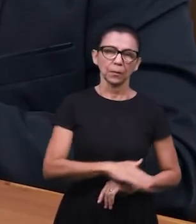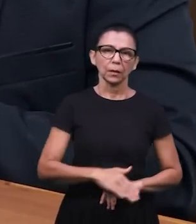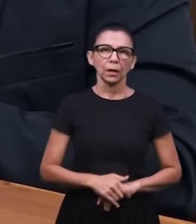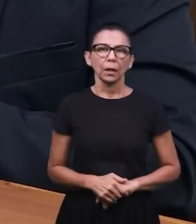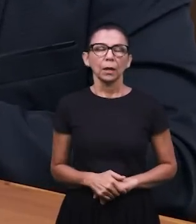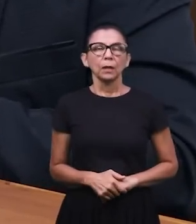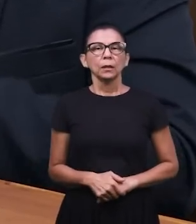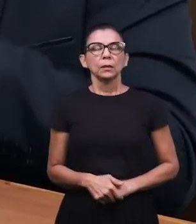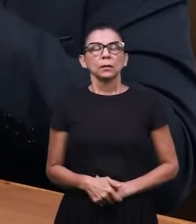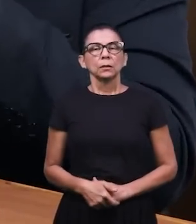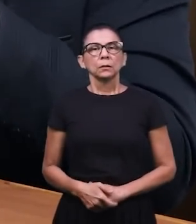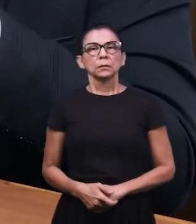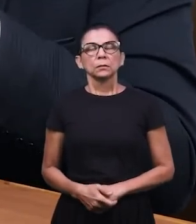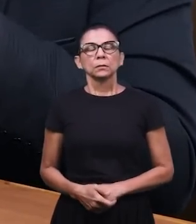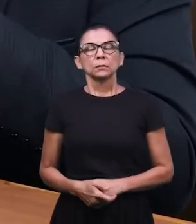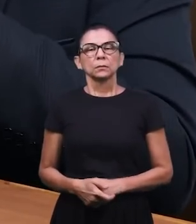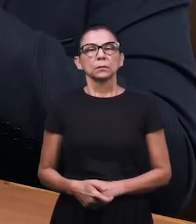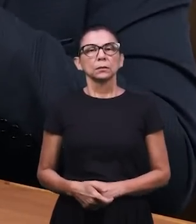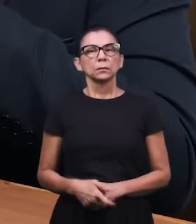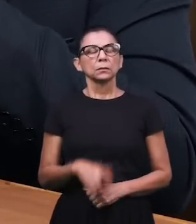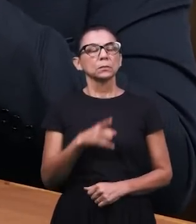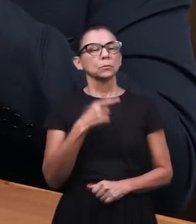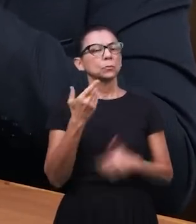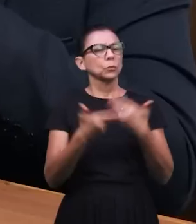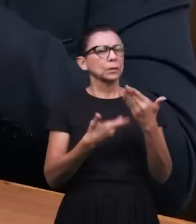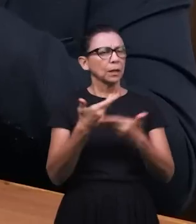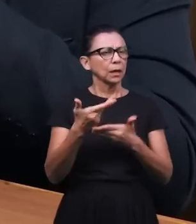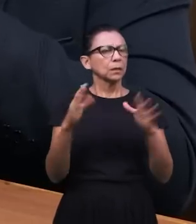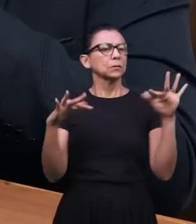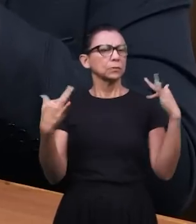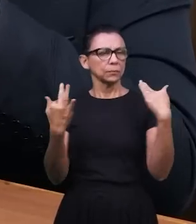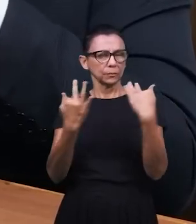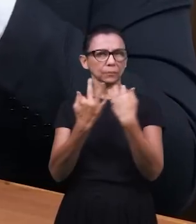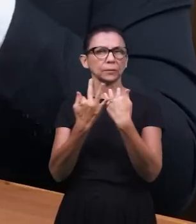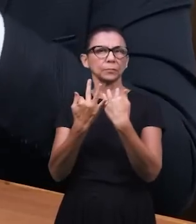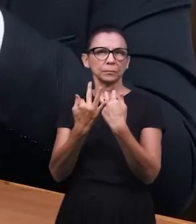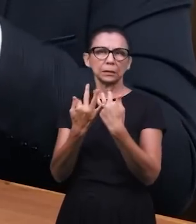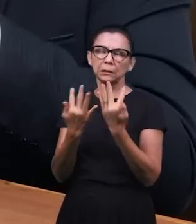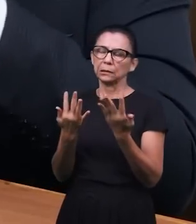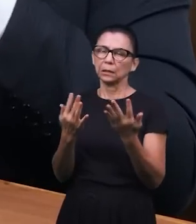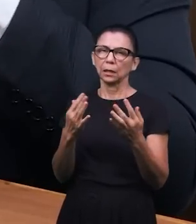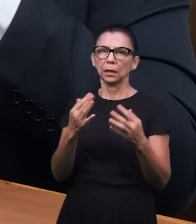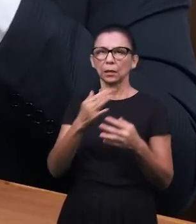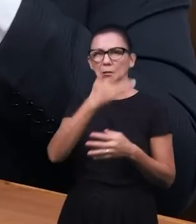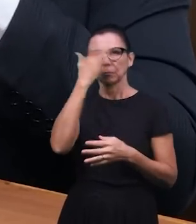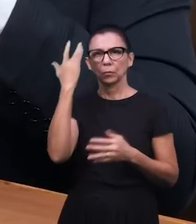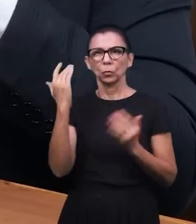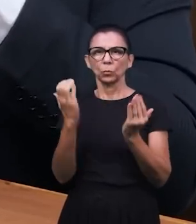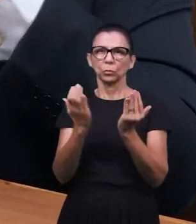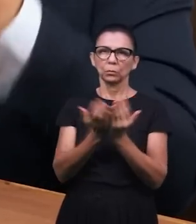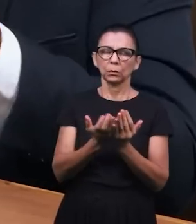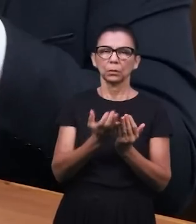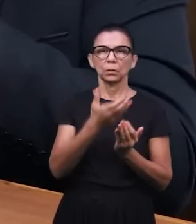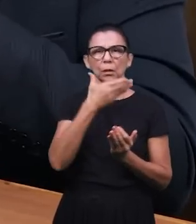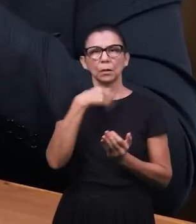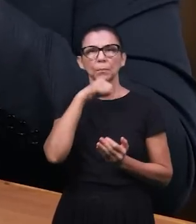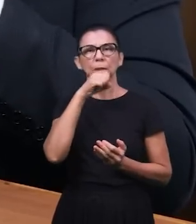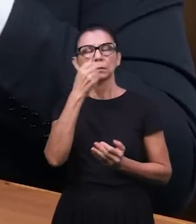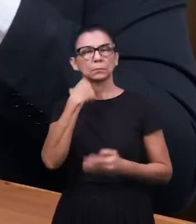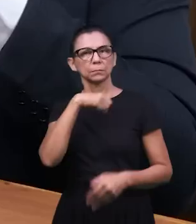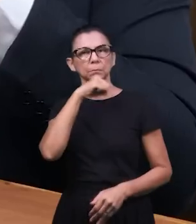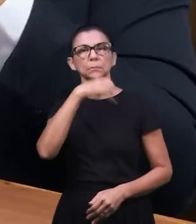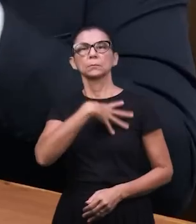a família e você abordou aqui alguns aspectos que são necessários no cuidado do crente, da mãe, do pai,